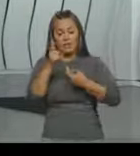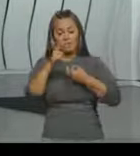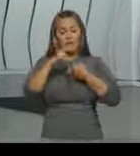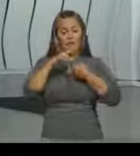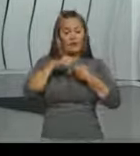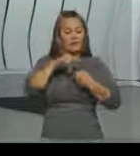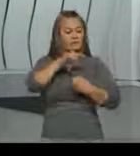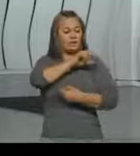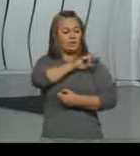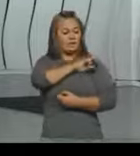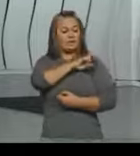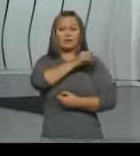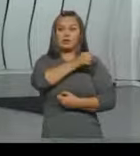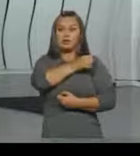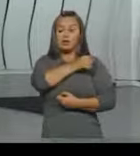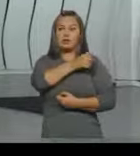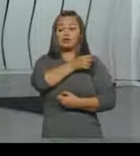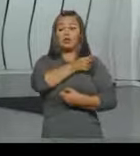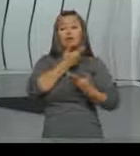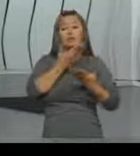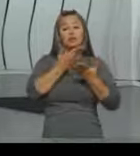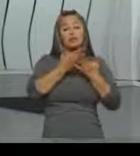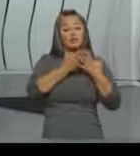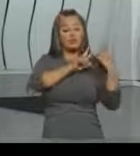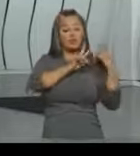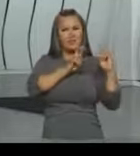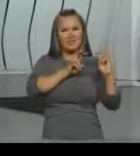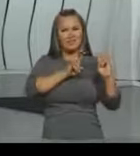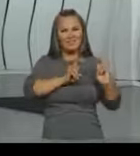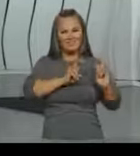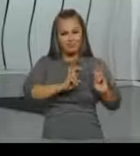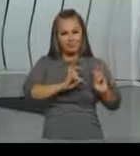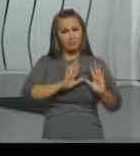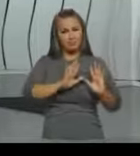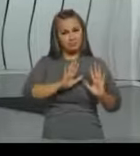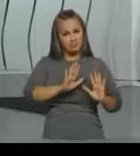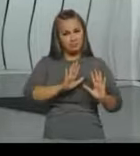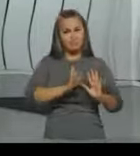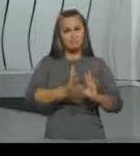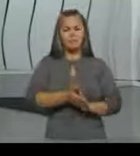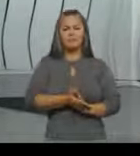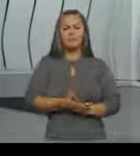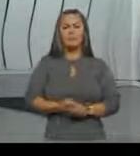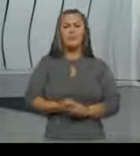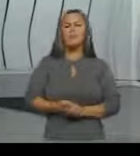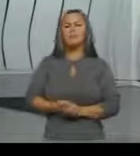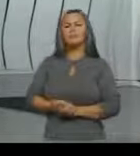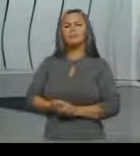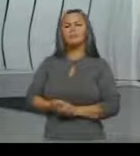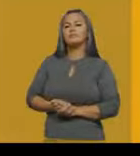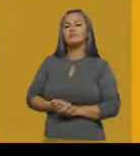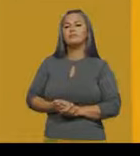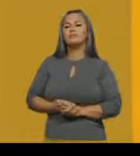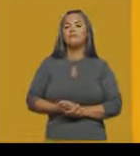Flávio, só tem esses radianos? Não, são alguns que eu coloquei para a gente exemplificar. Olha